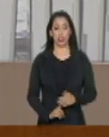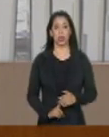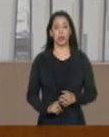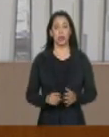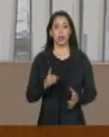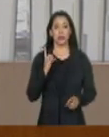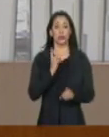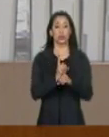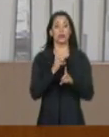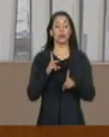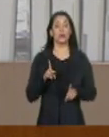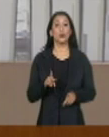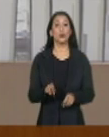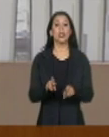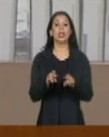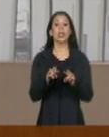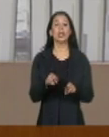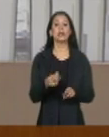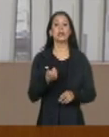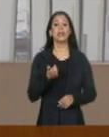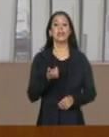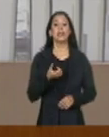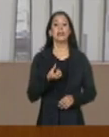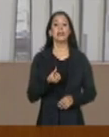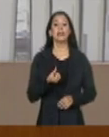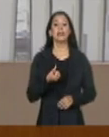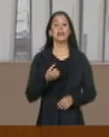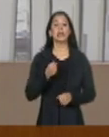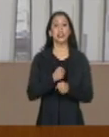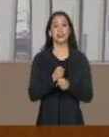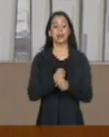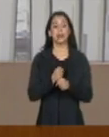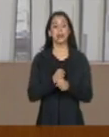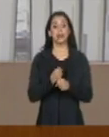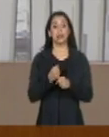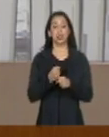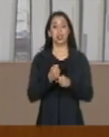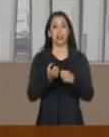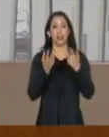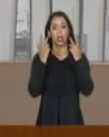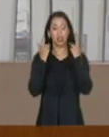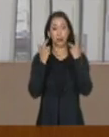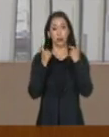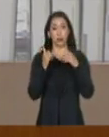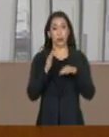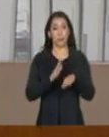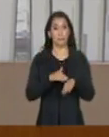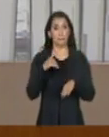no pâncreas aos 16 anos, doença comum para os acima de 50.